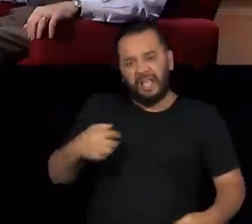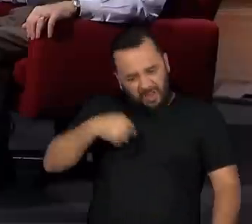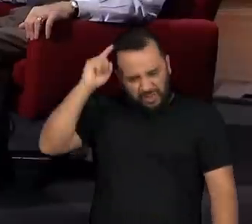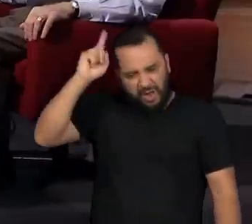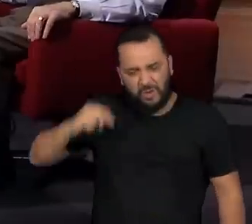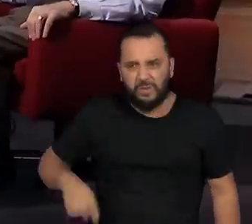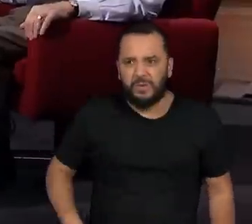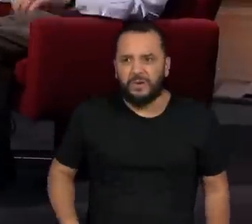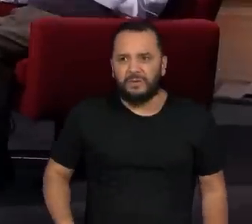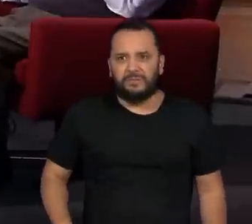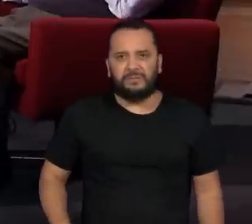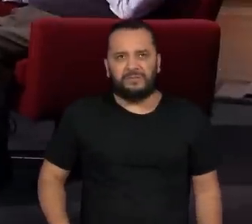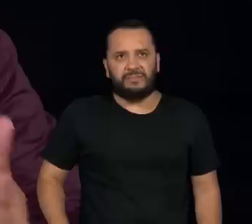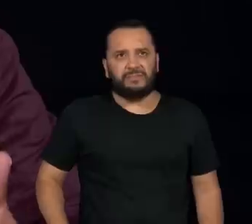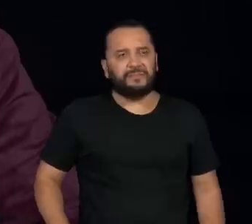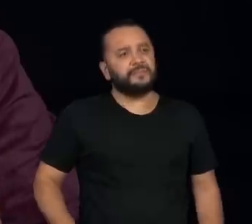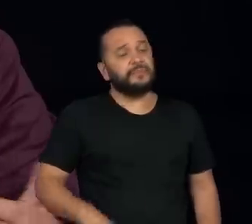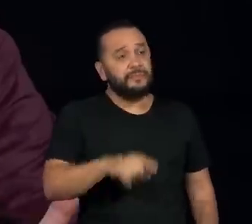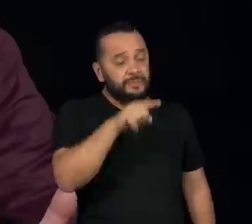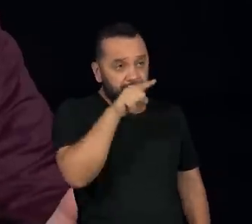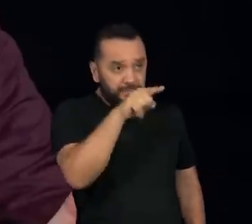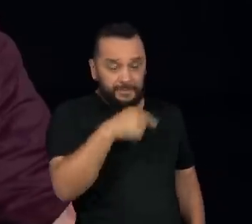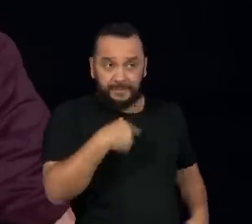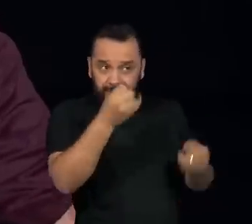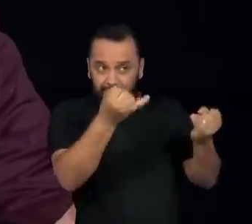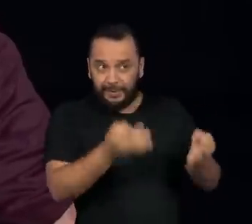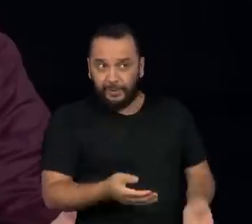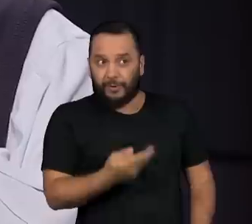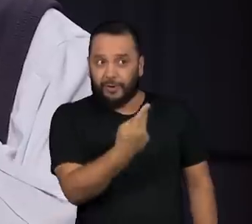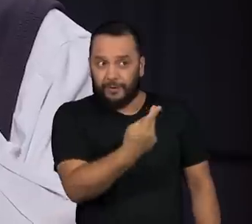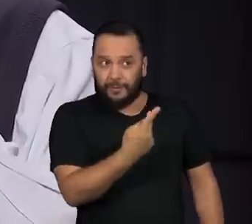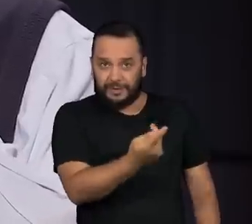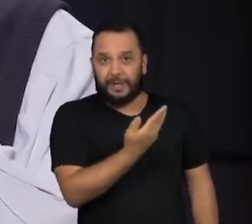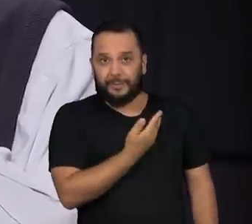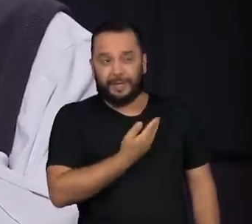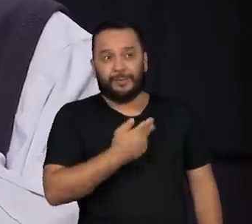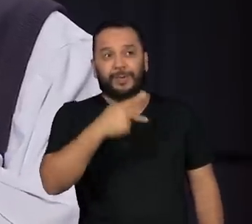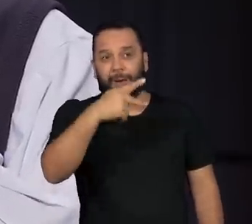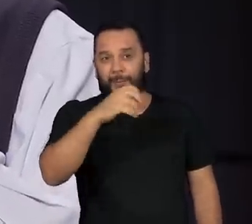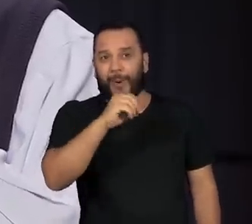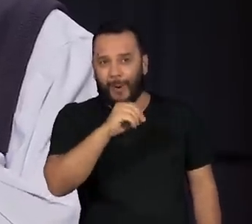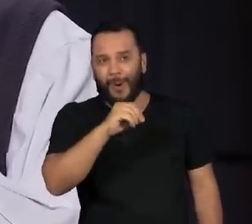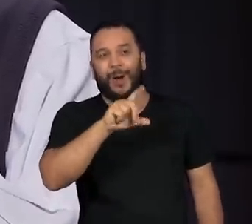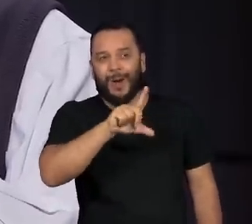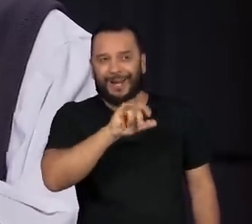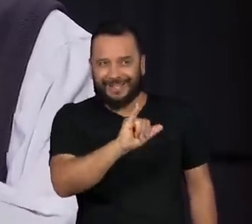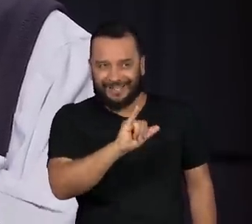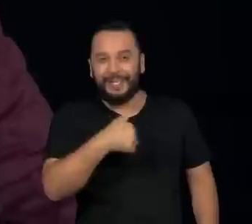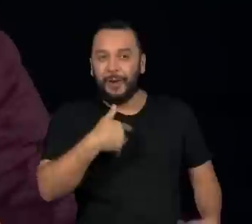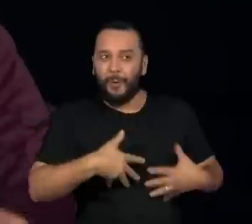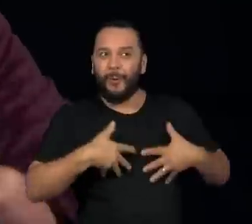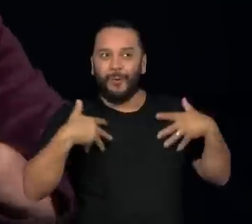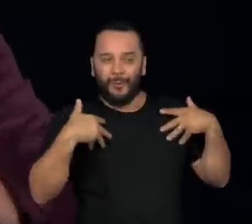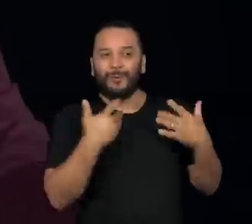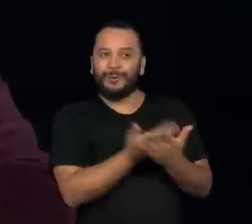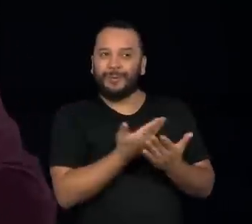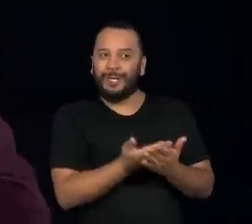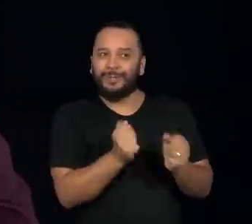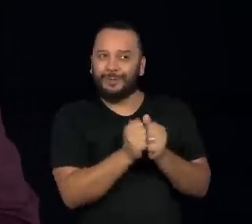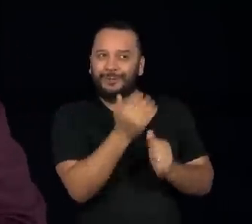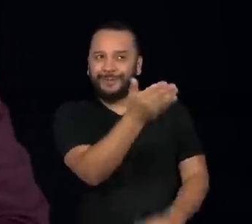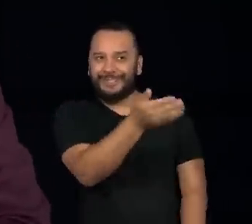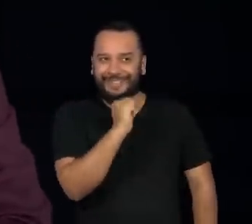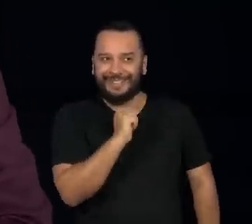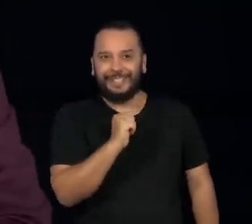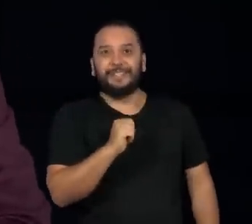agora que você entregou que nós fomos colegas na Polly né que é uma coisa que muito me orgulho e tudo é nós